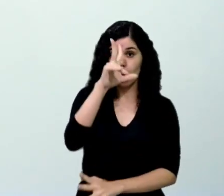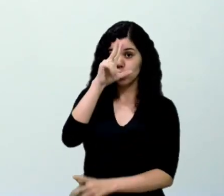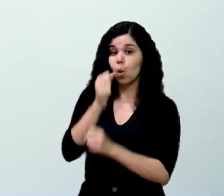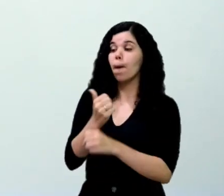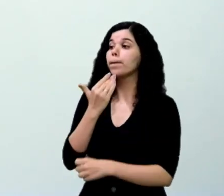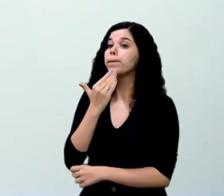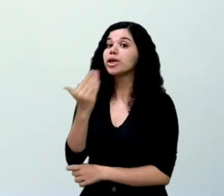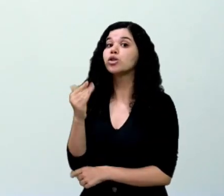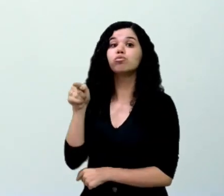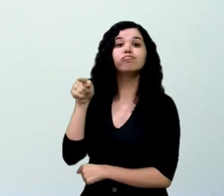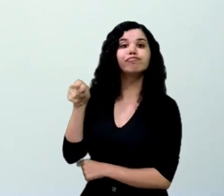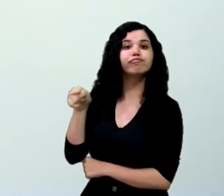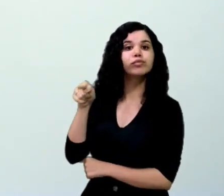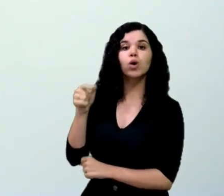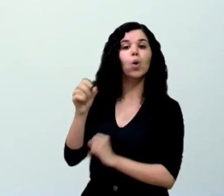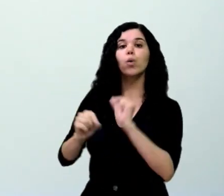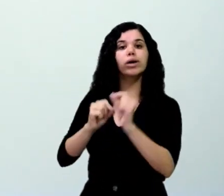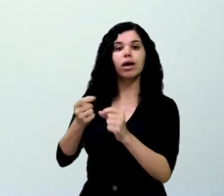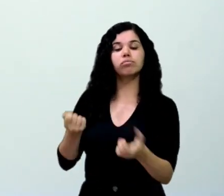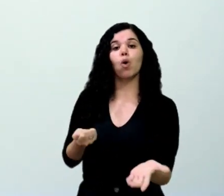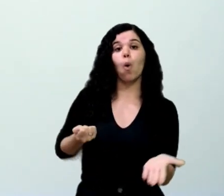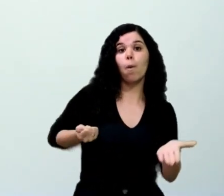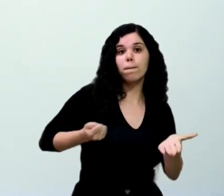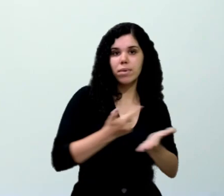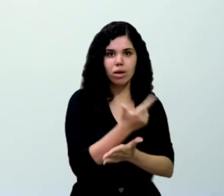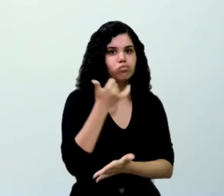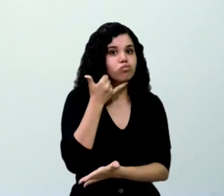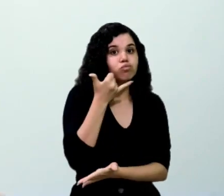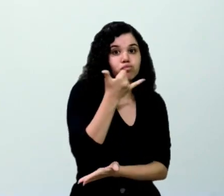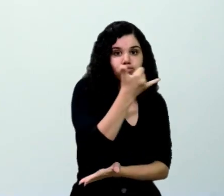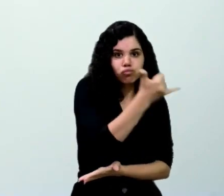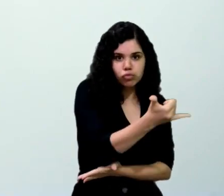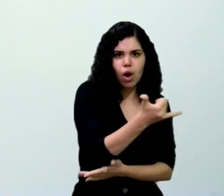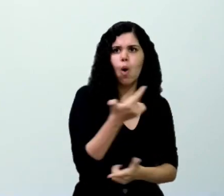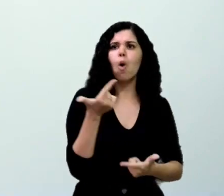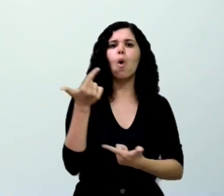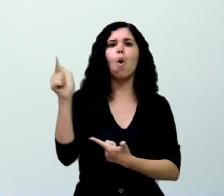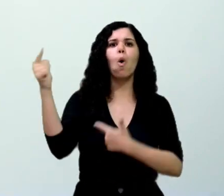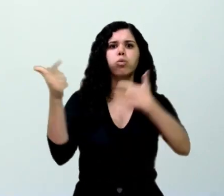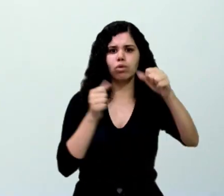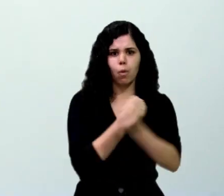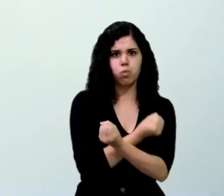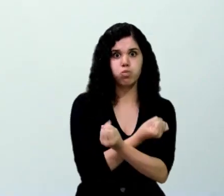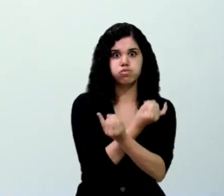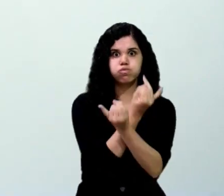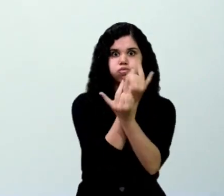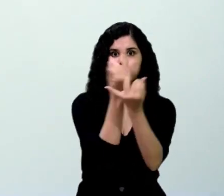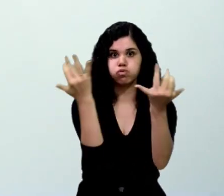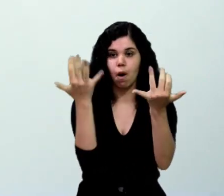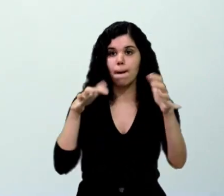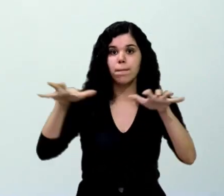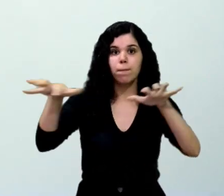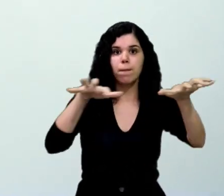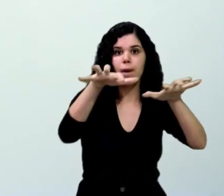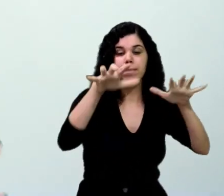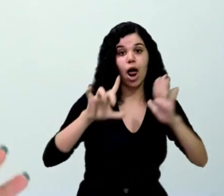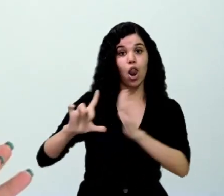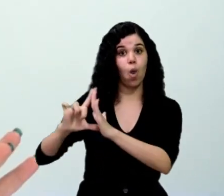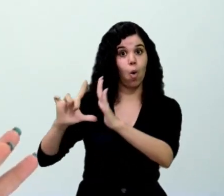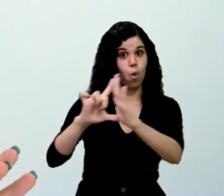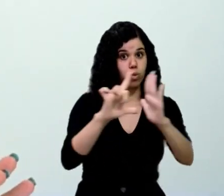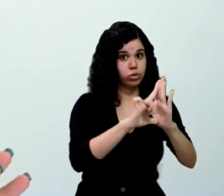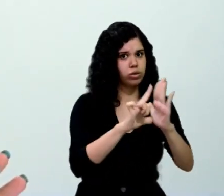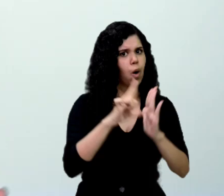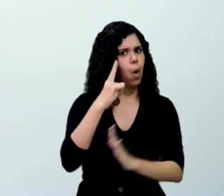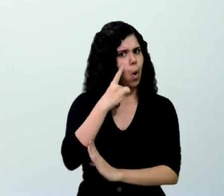a ela para fazer uma encomenda de celular de vários aparelhos para as suas lojas. Vejam